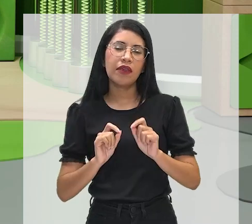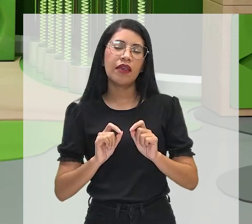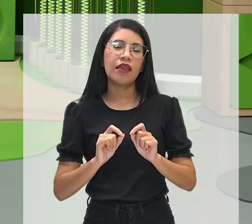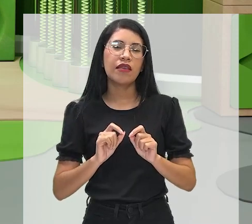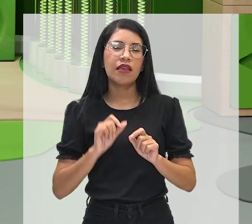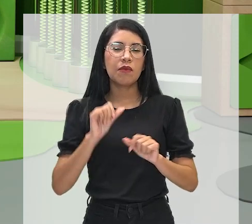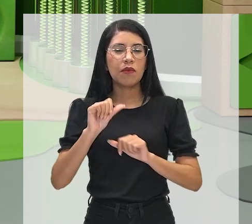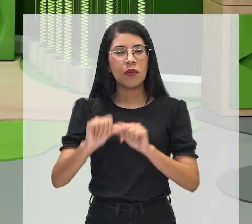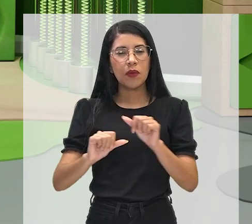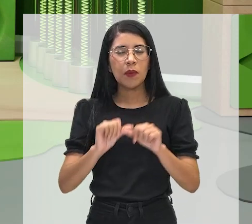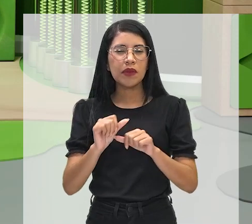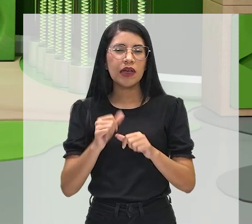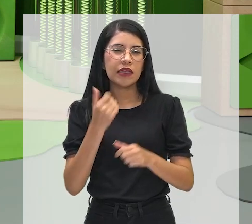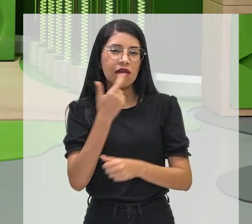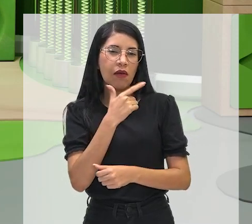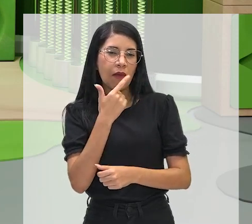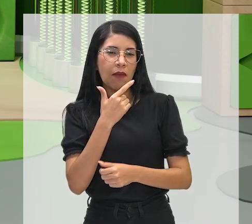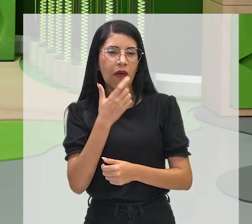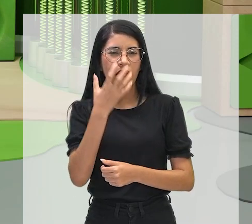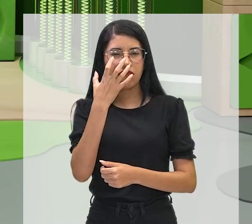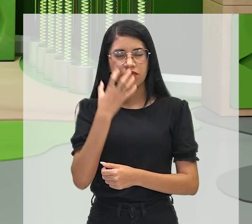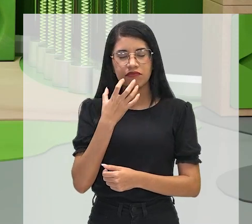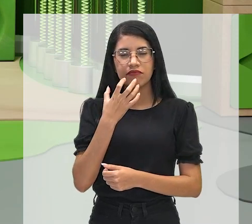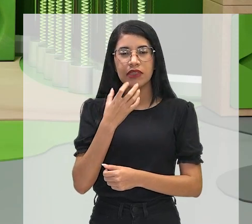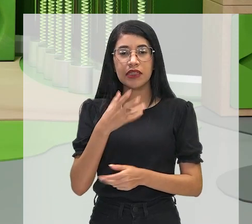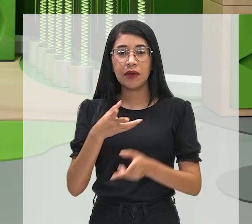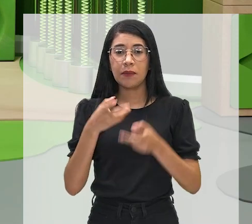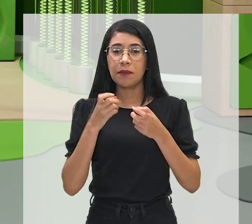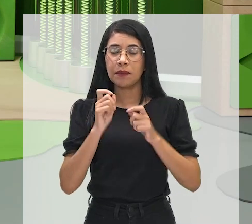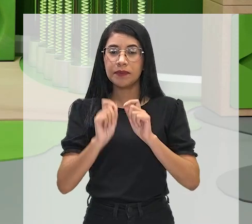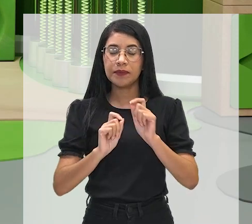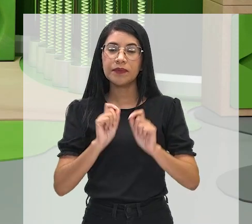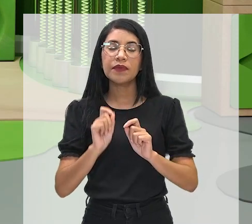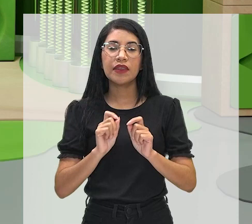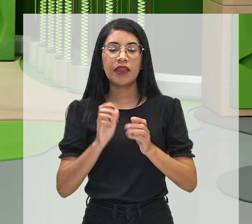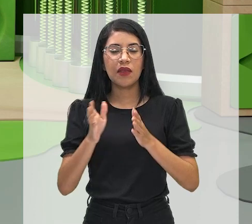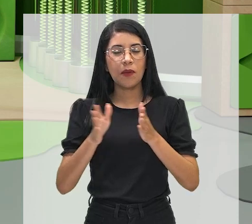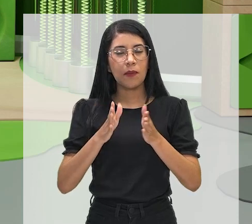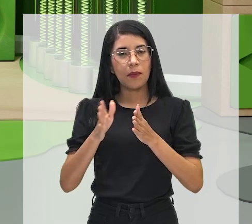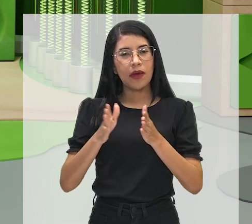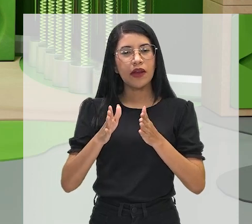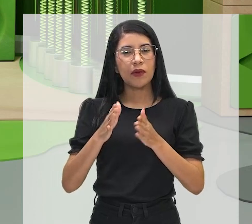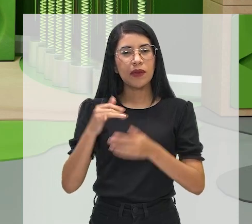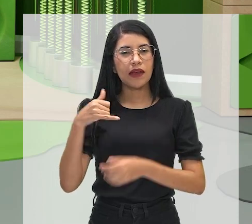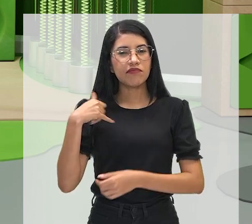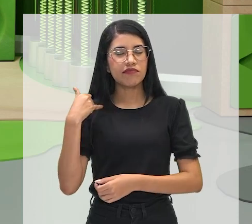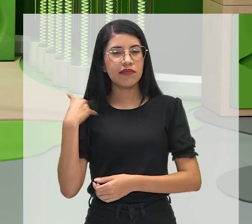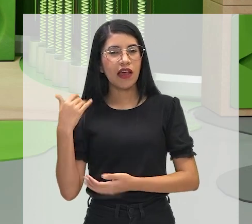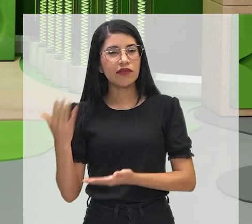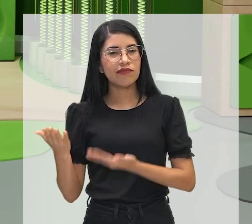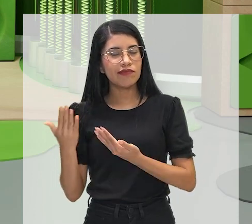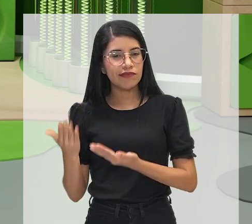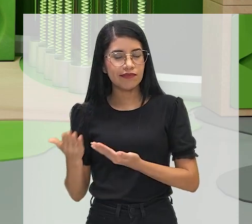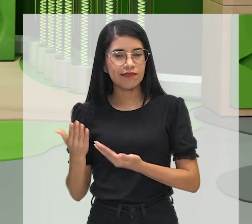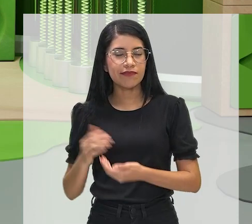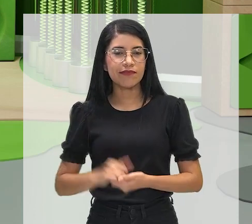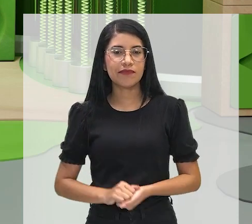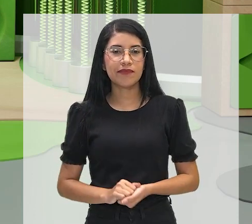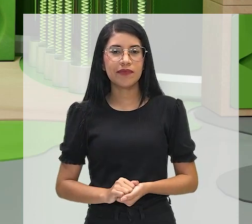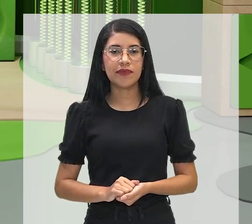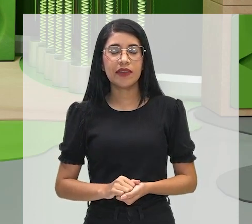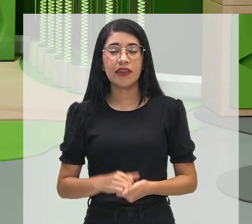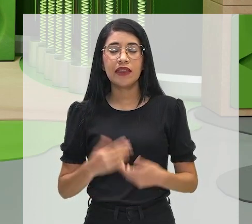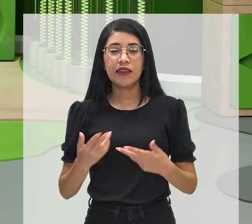vezes variações de humor, né? Geralmente a gente observa isso na fase da adolescência. E